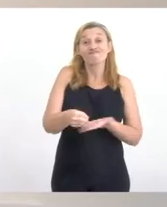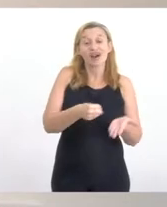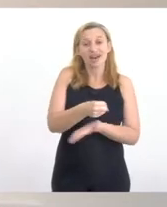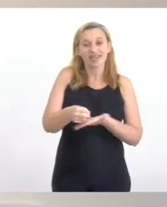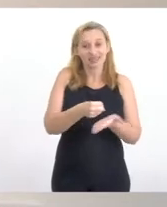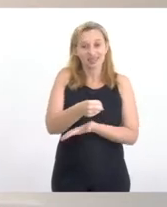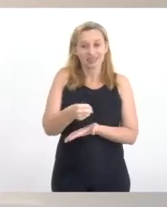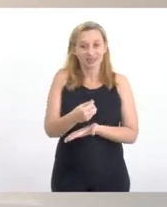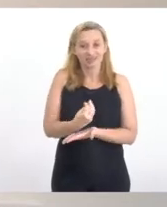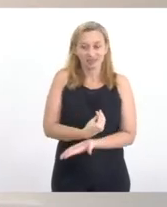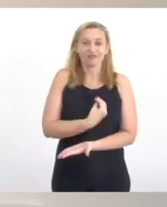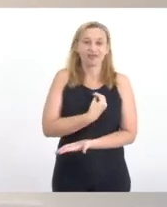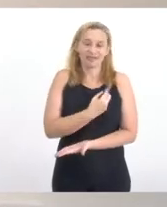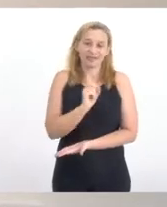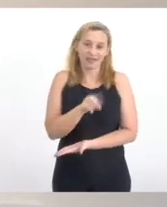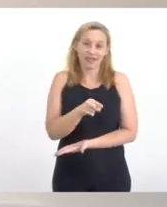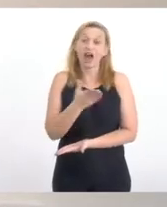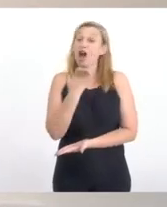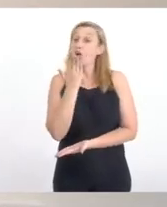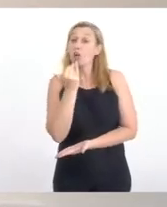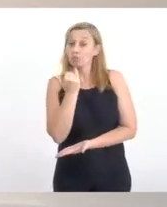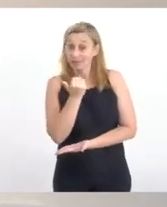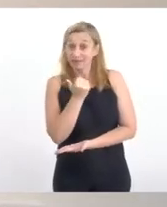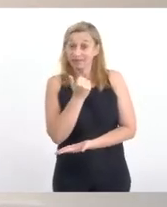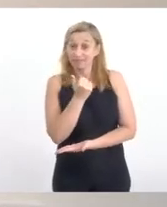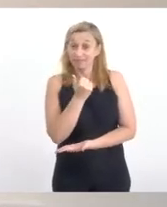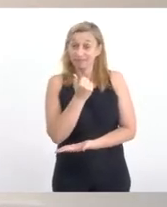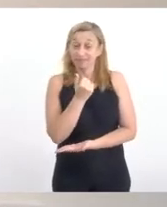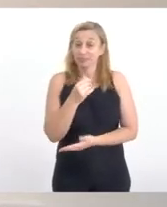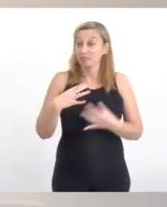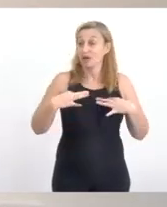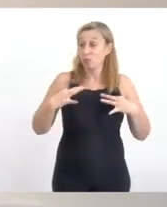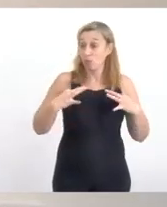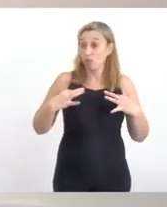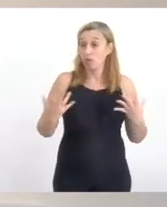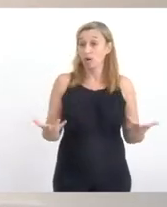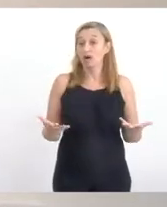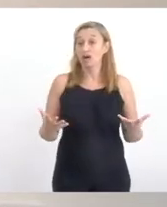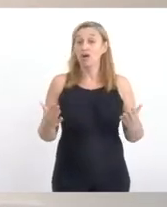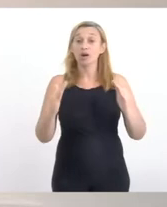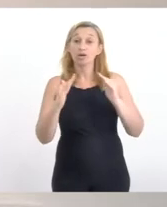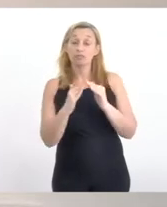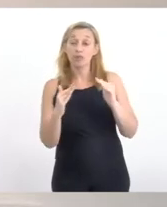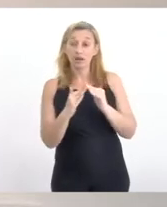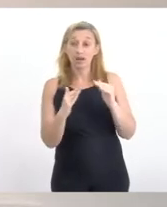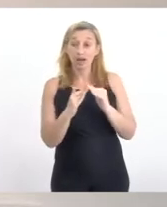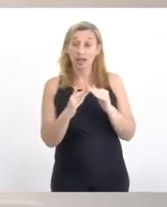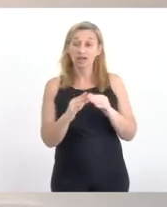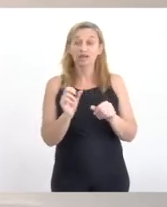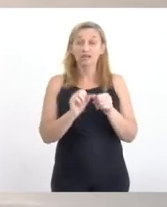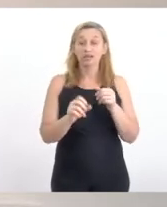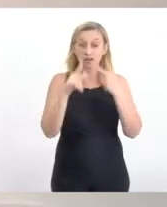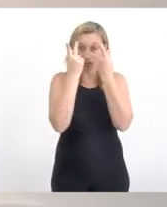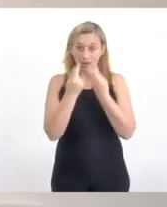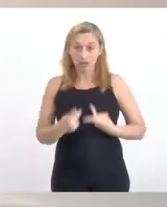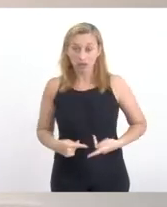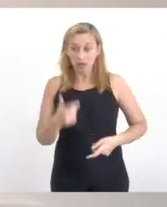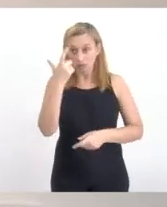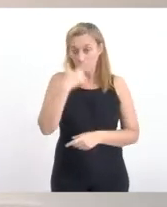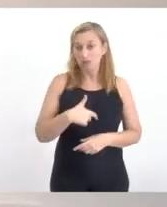de resistência a comida né o vestir o morar que faz com que o seu se